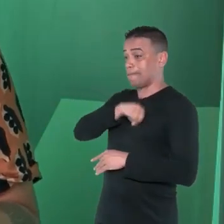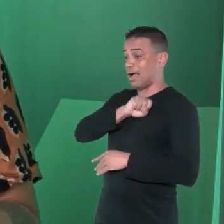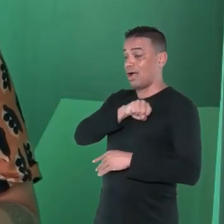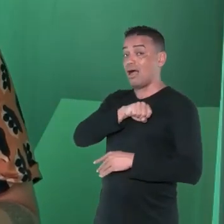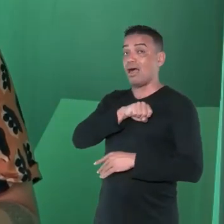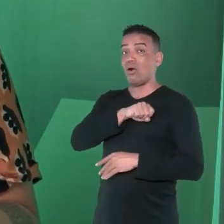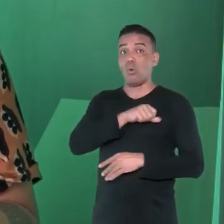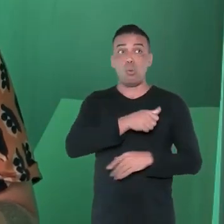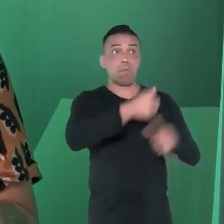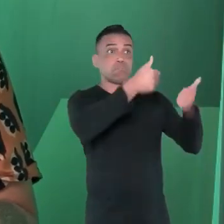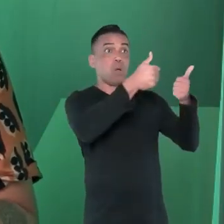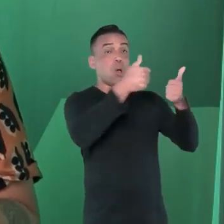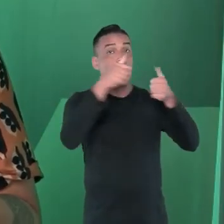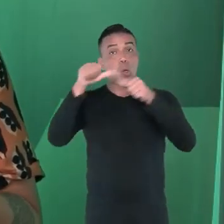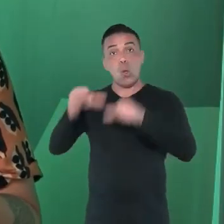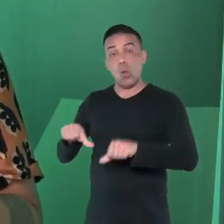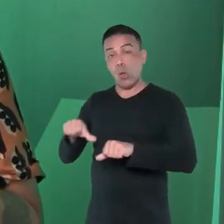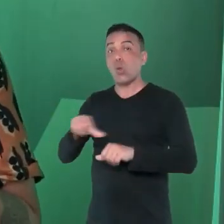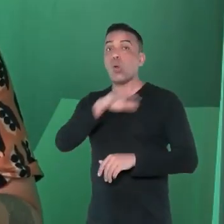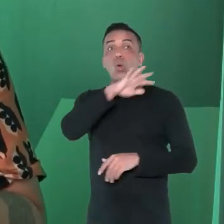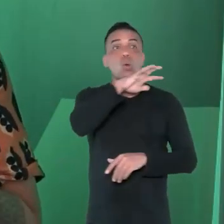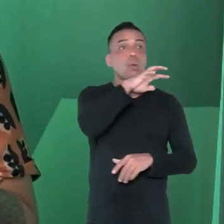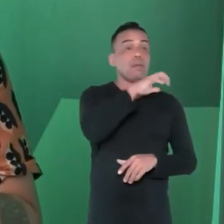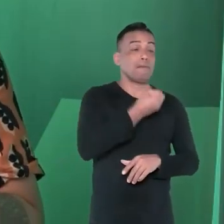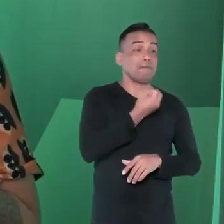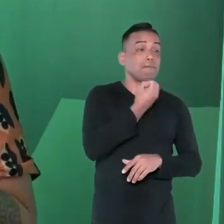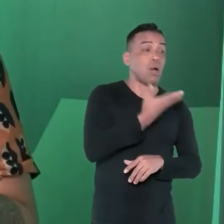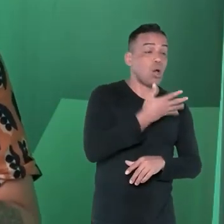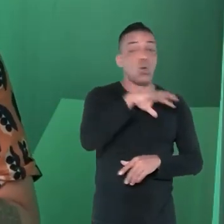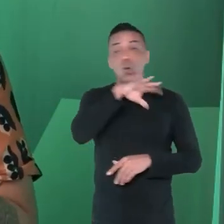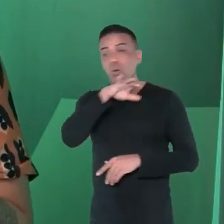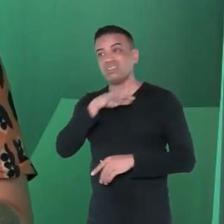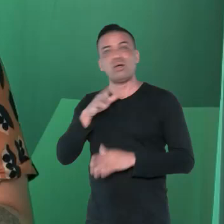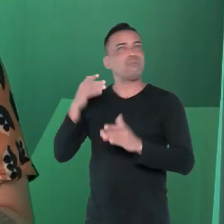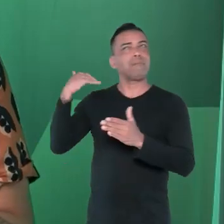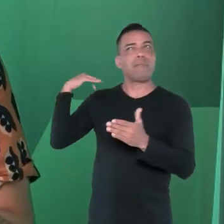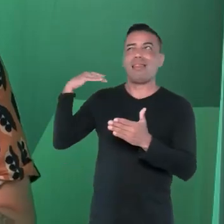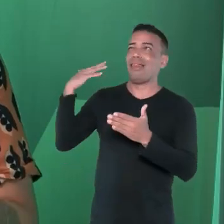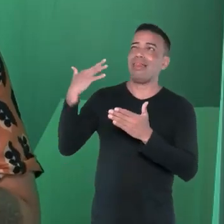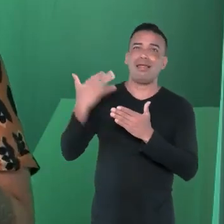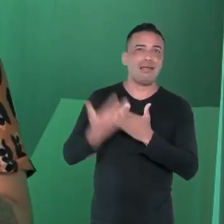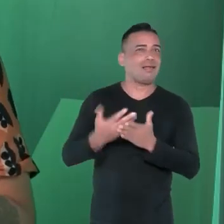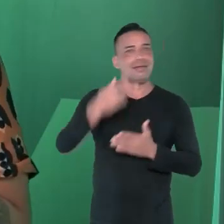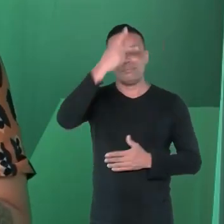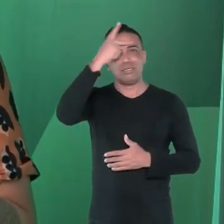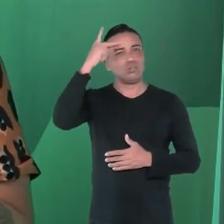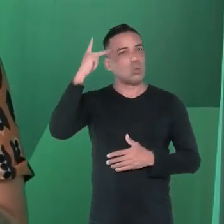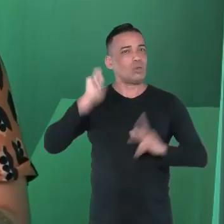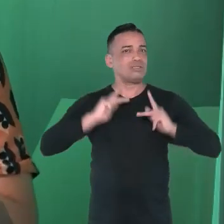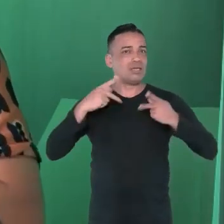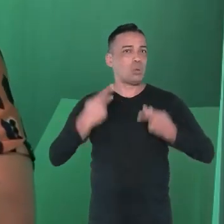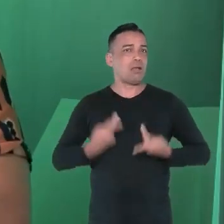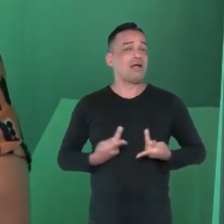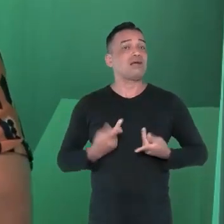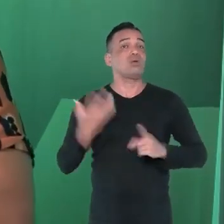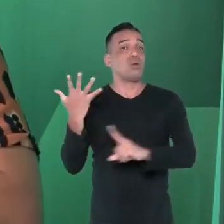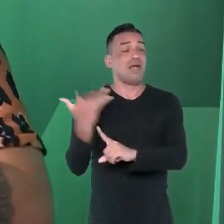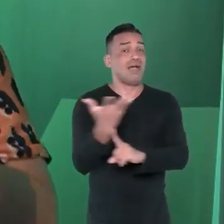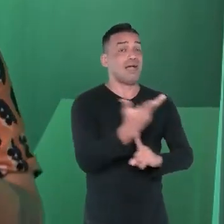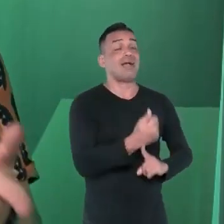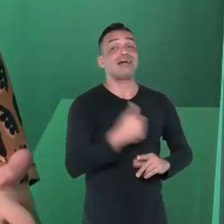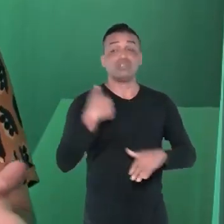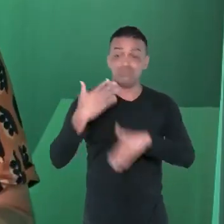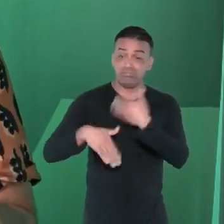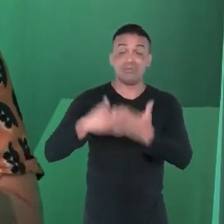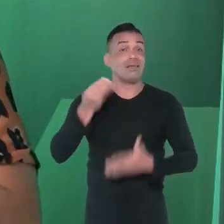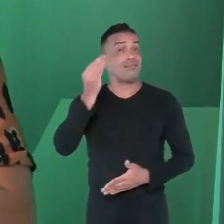temas inesgotáveis, né? Assim, desde tempos imemoriais o homem se debruça sobre isso e a arte se debruça nas mais